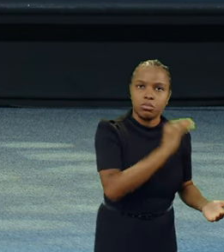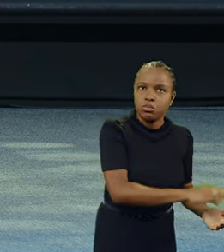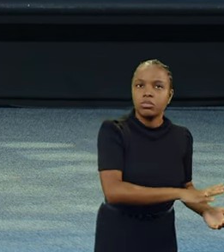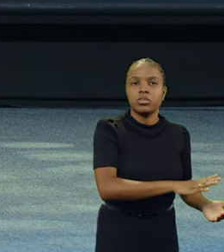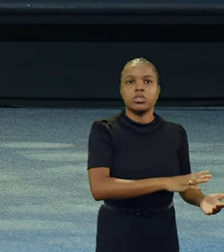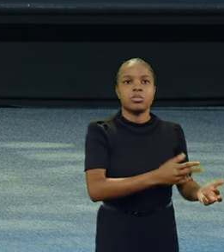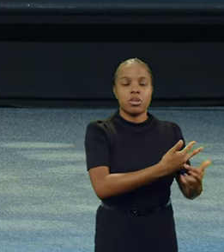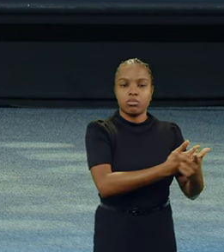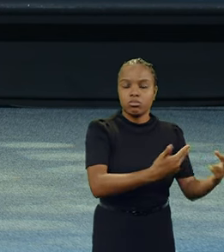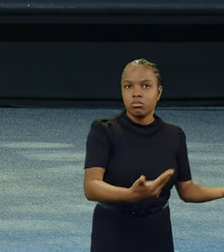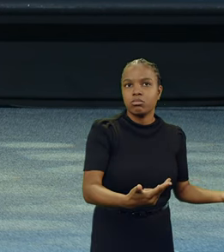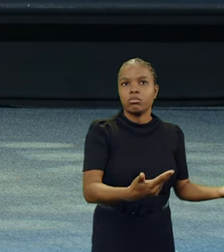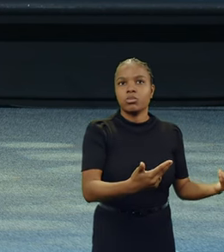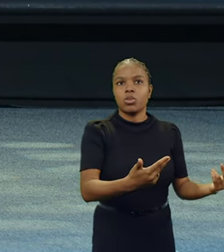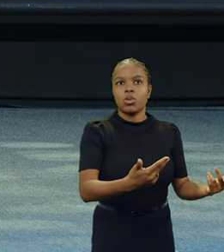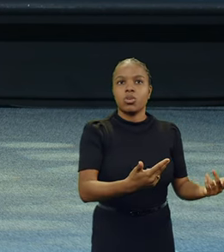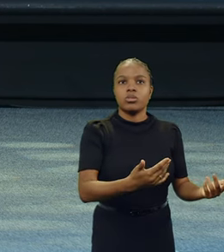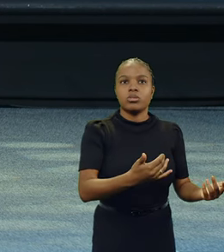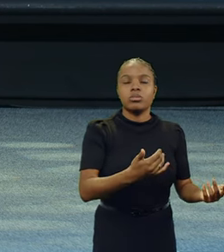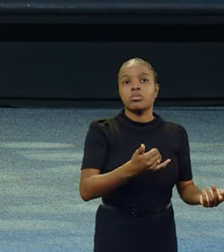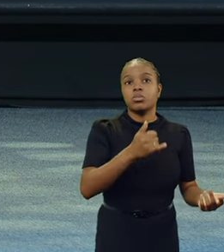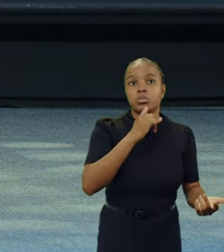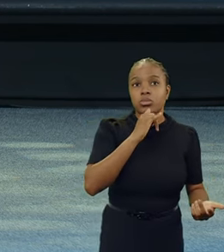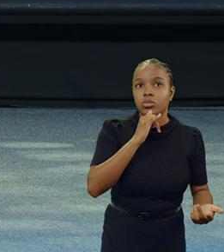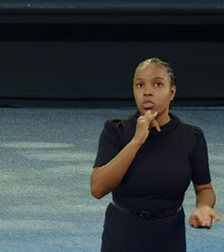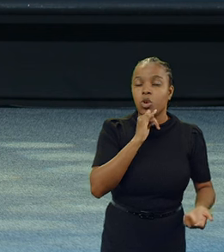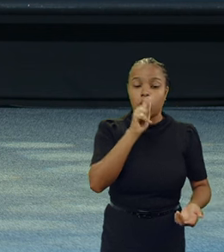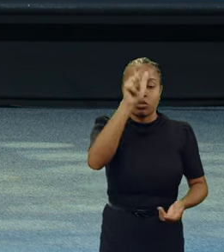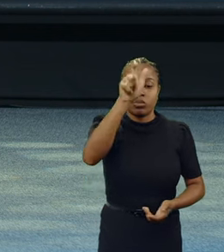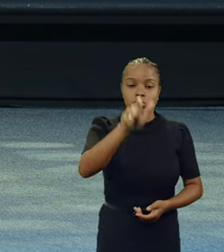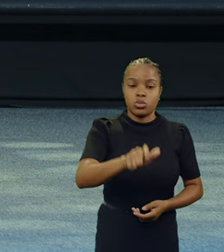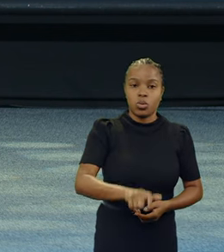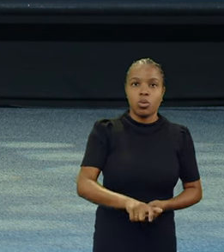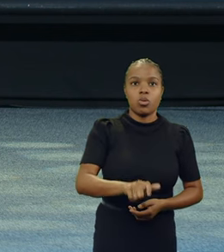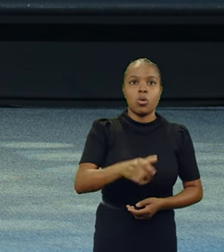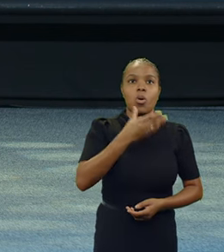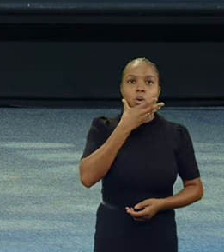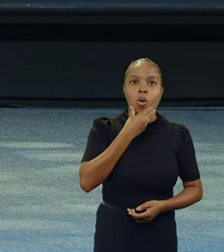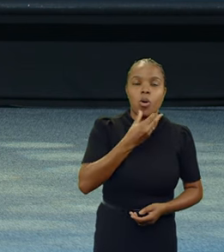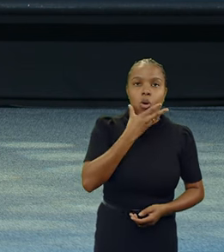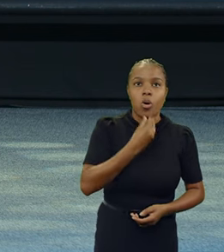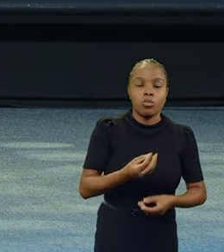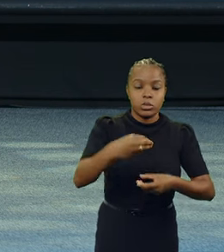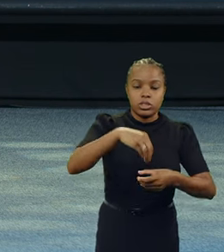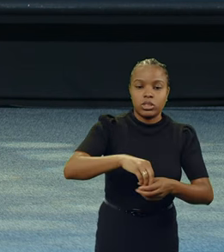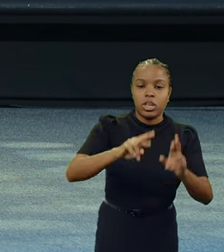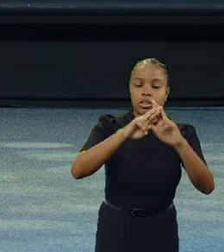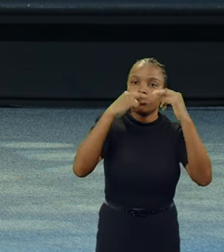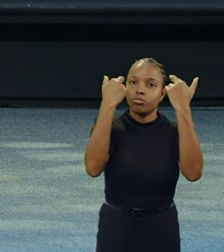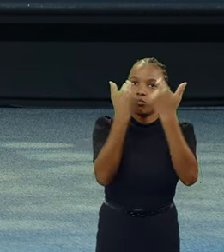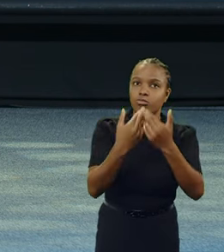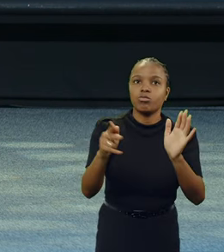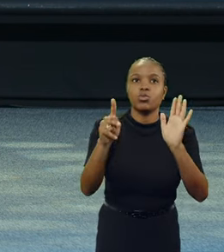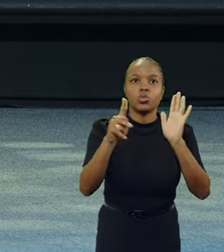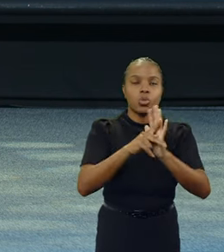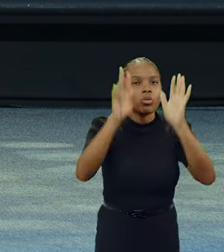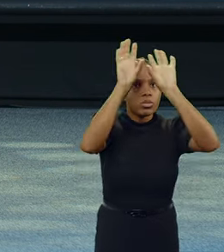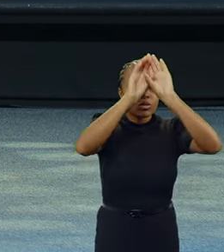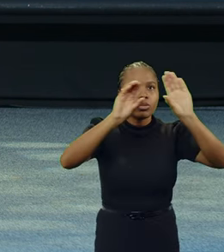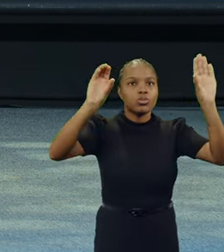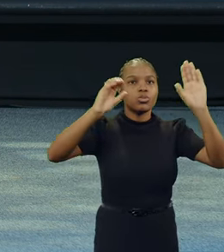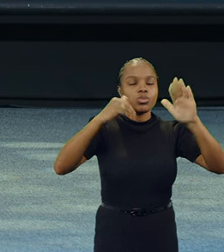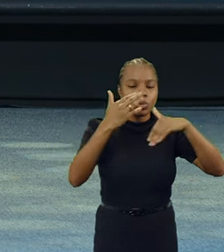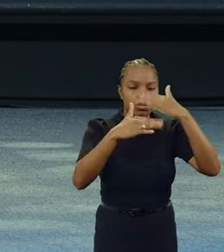Principalmente quando o homem do reino está produzindo, está trabalhando, o trabalho está crescendo, está